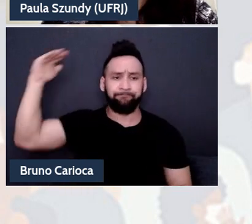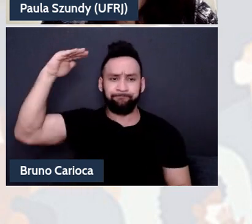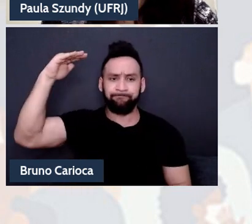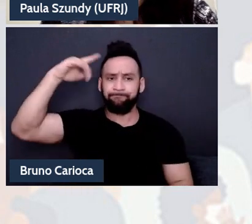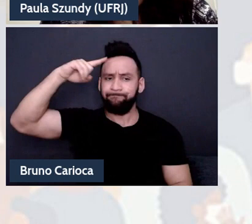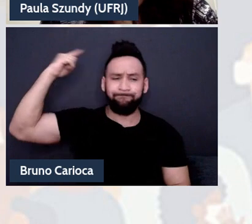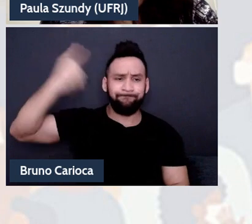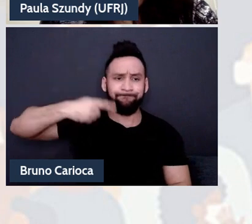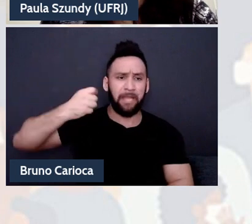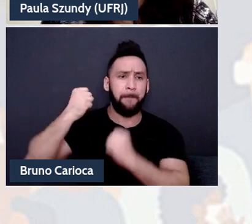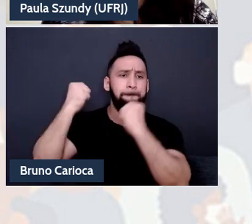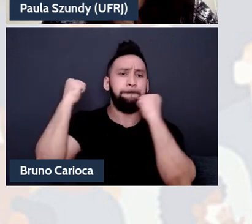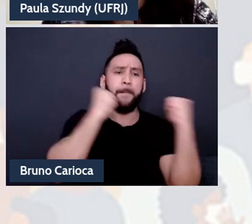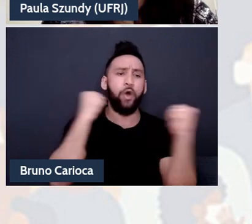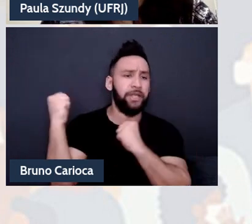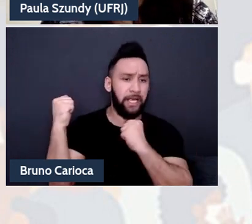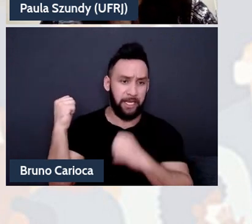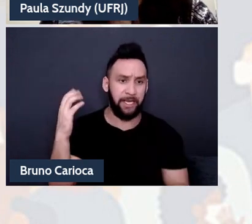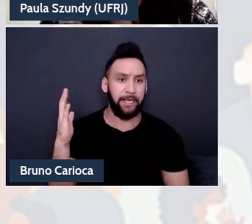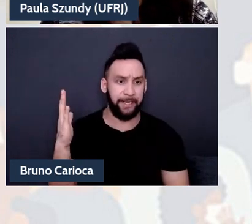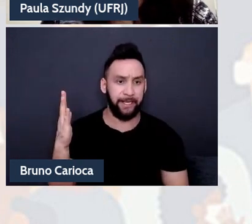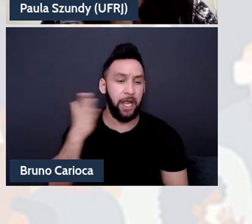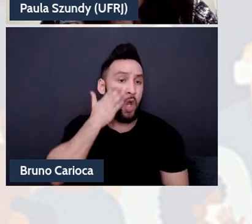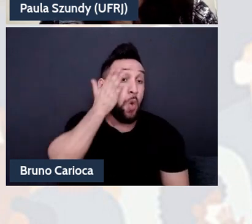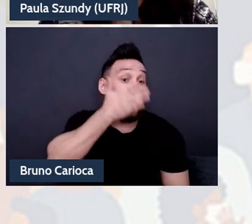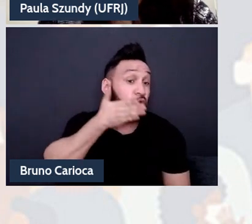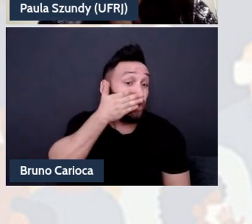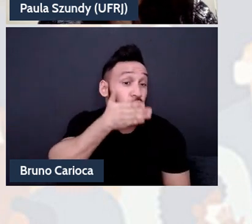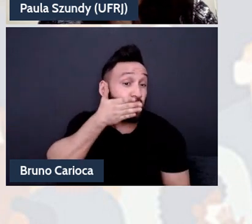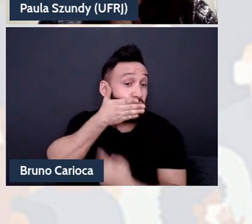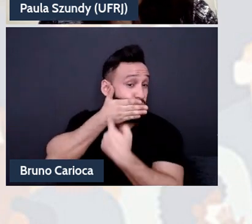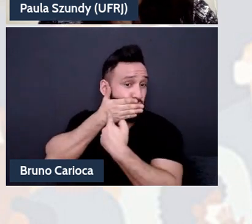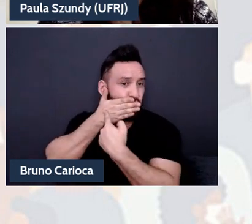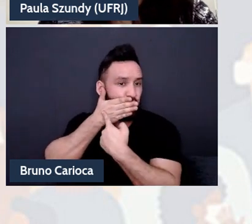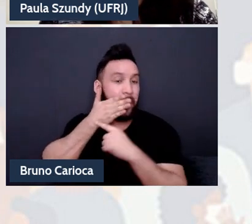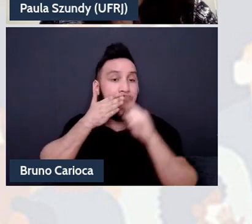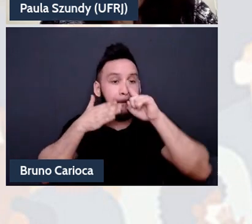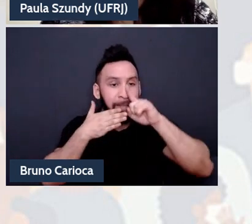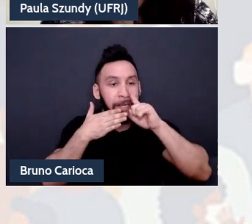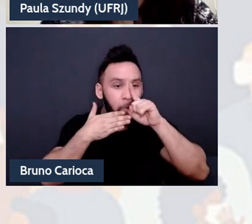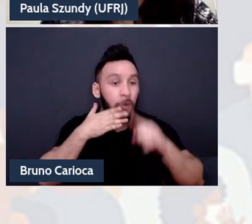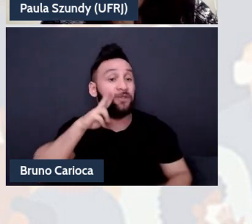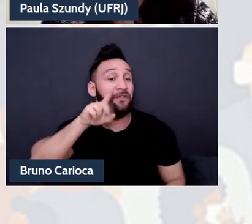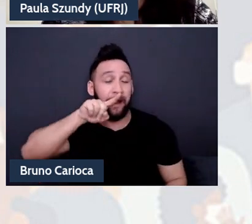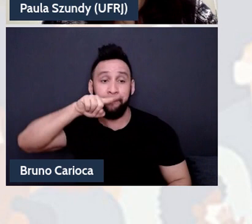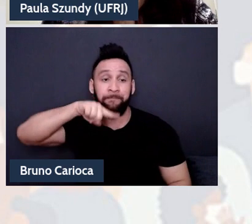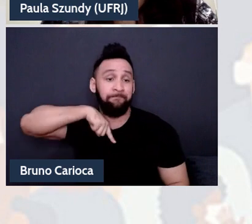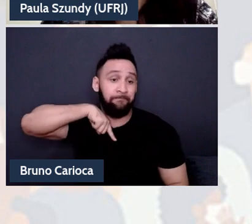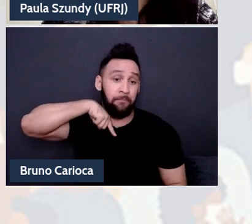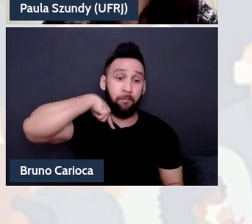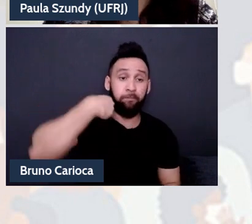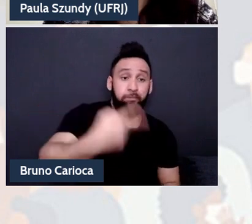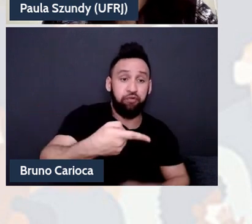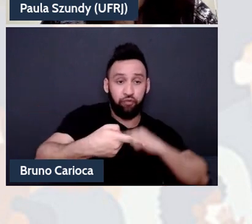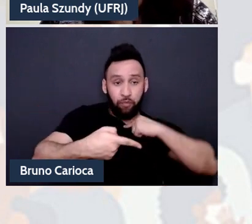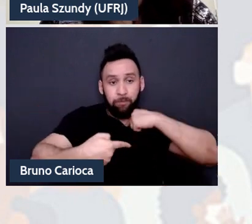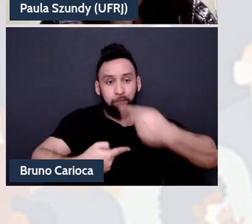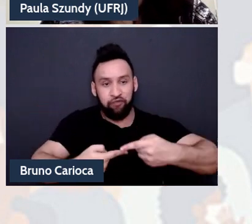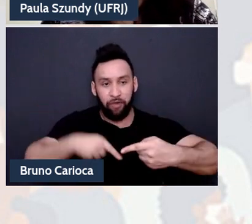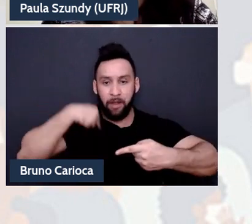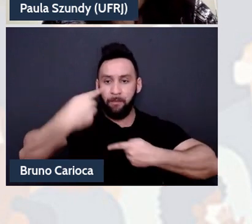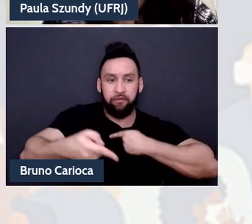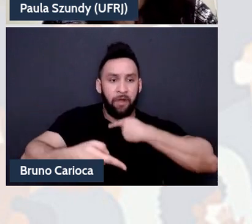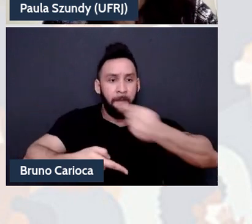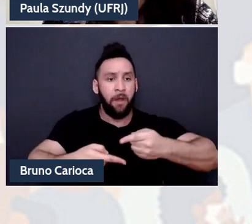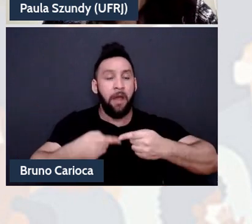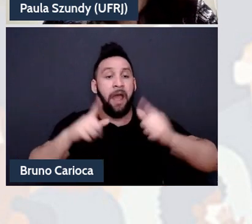com os discursos têm efeito no mundo social, né? Que a ideia de que os discursos não têm efeito no